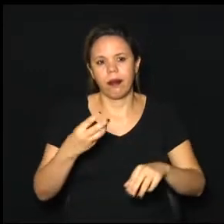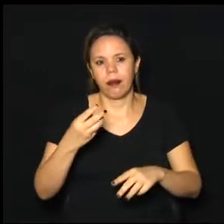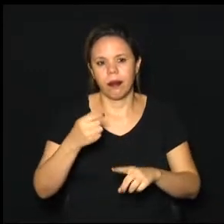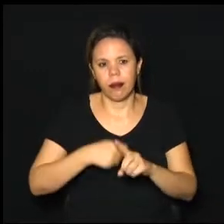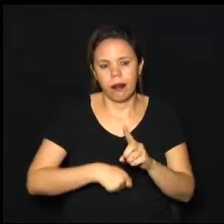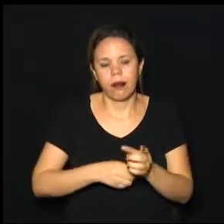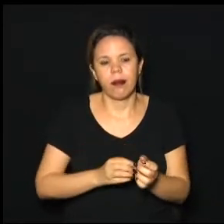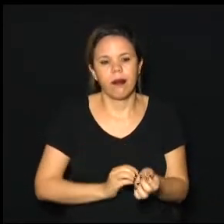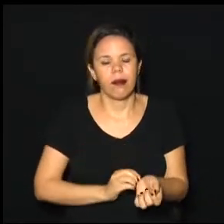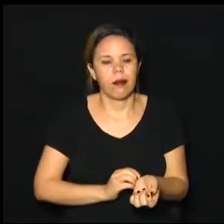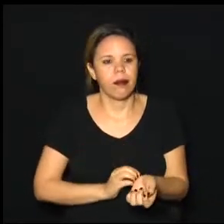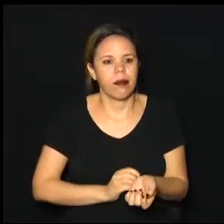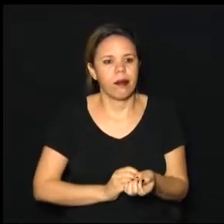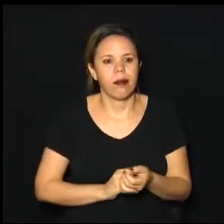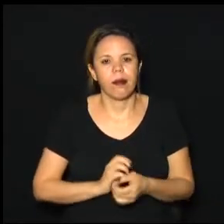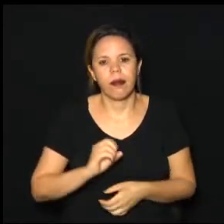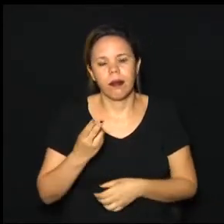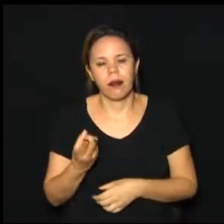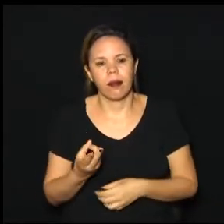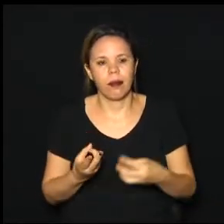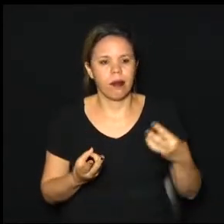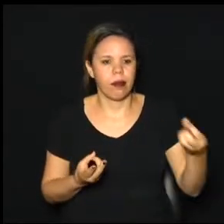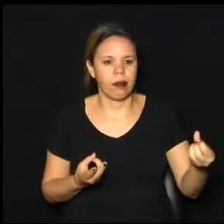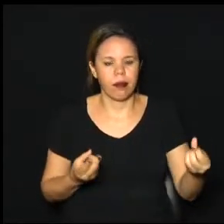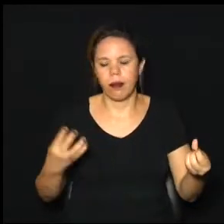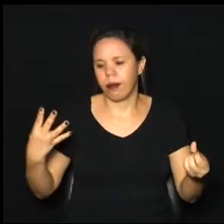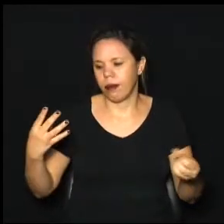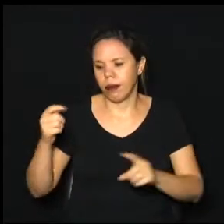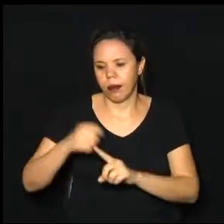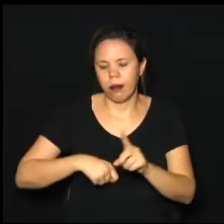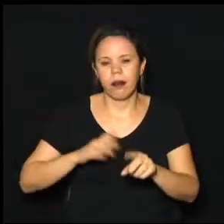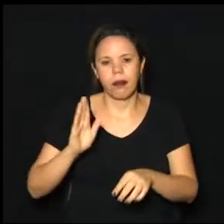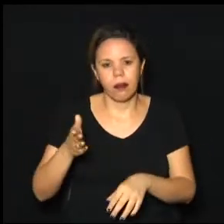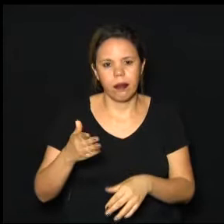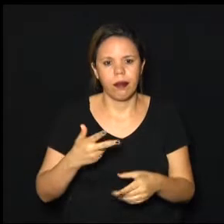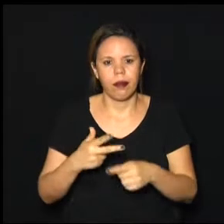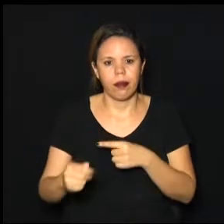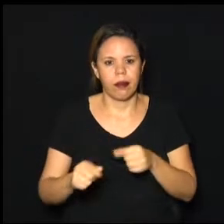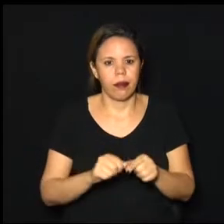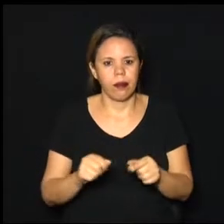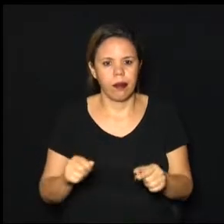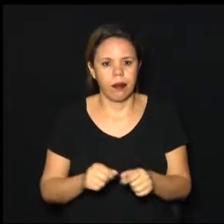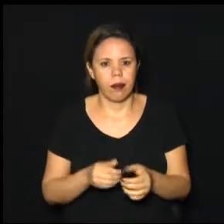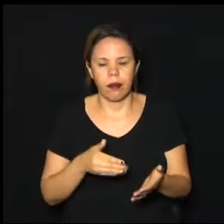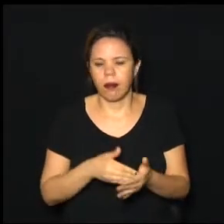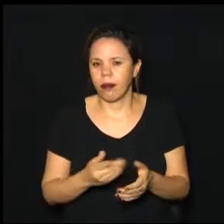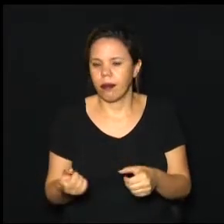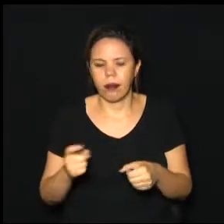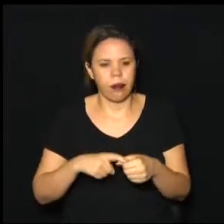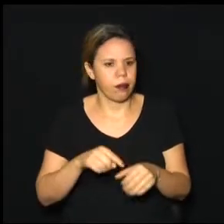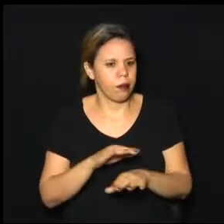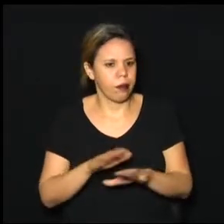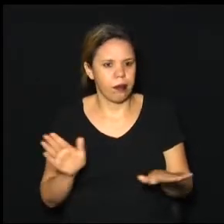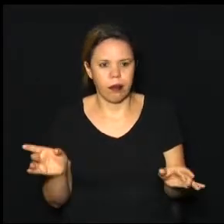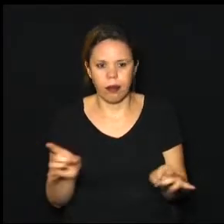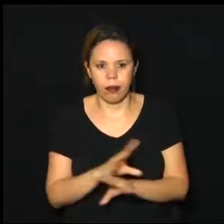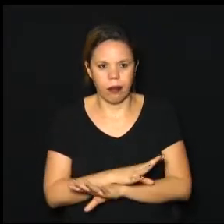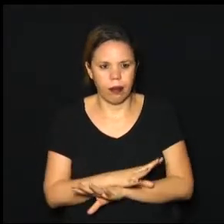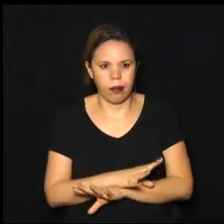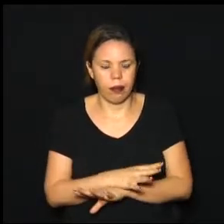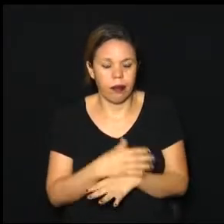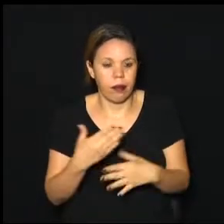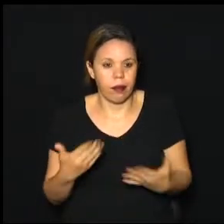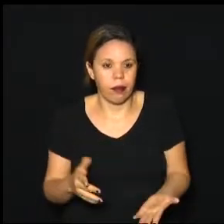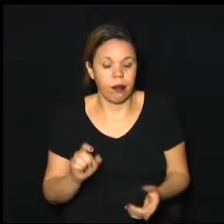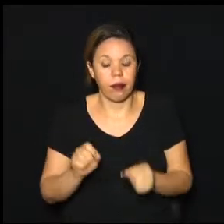meses. As de 6 e de 4 meses já precluíram, ou seja, esses prazos não voltam mais, isso já acabou. Agora,